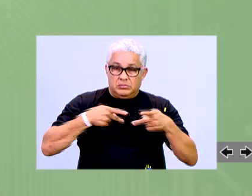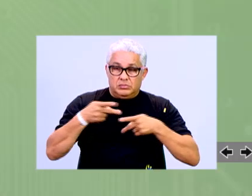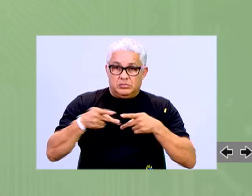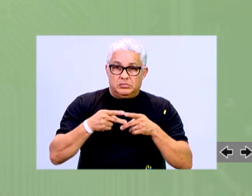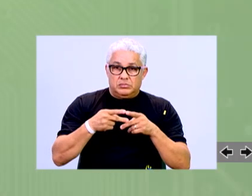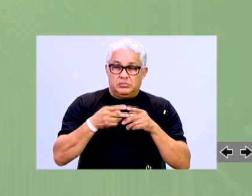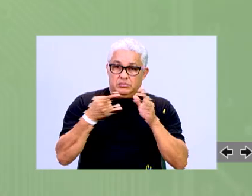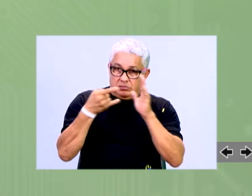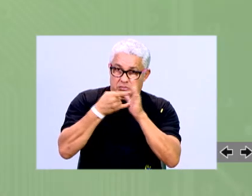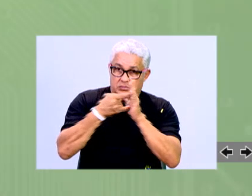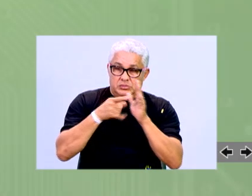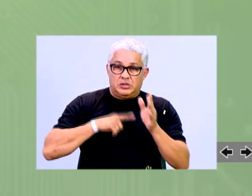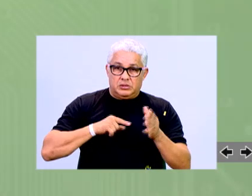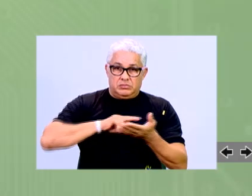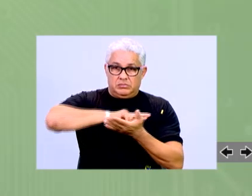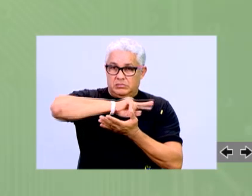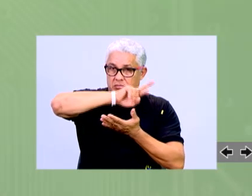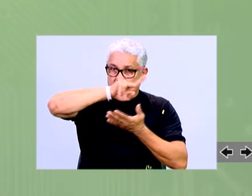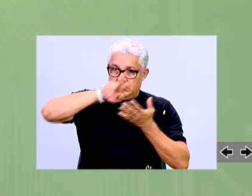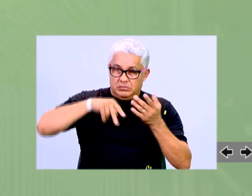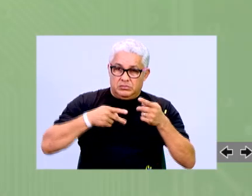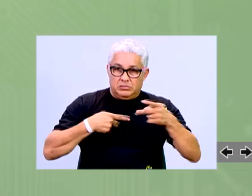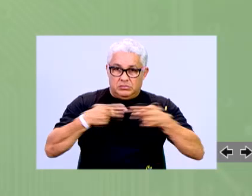os vários tipos de projeto de software